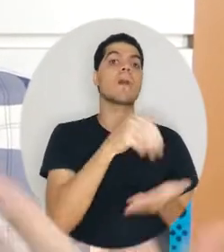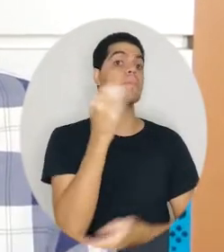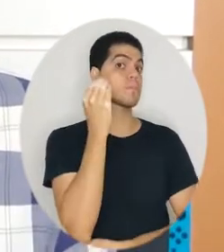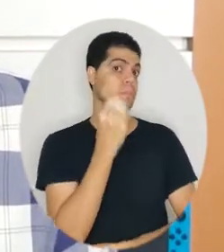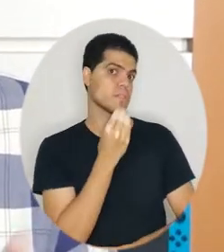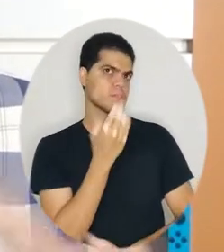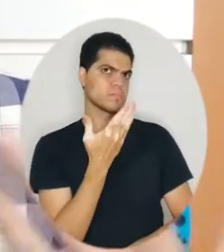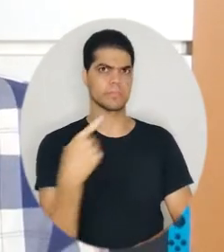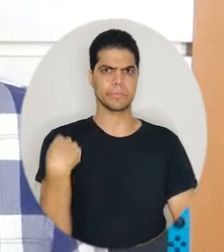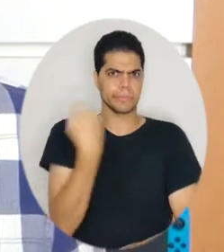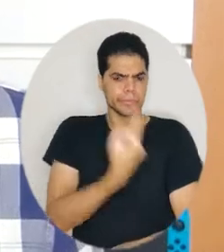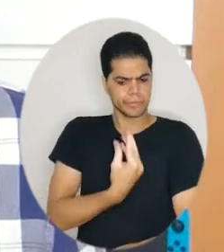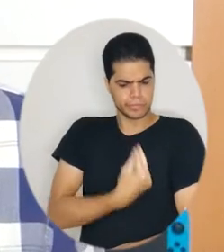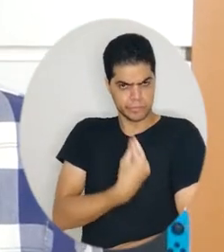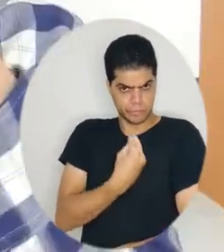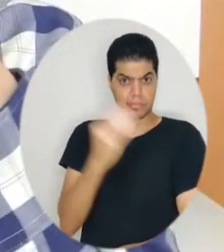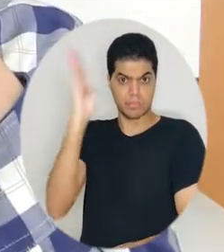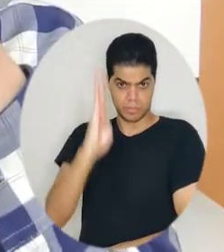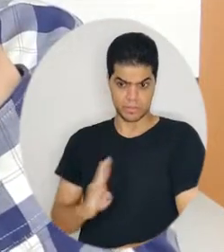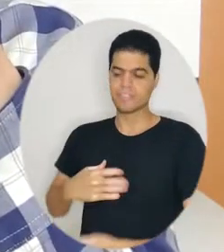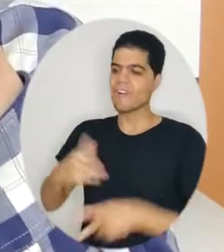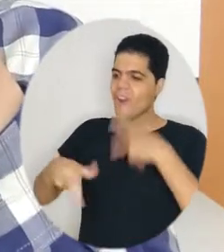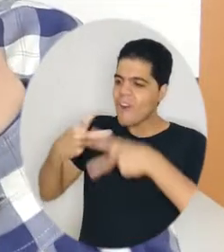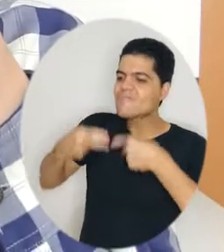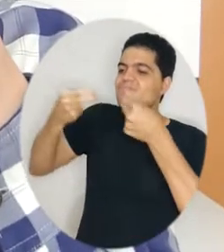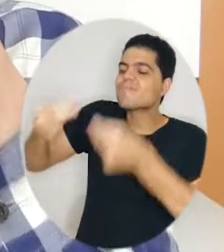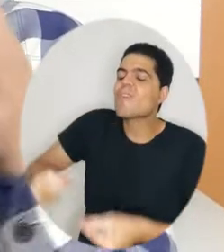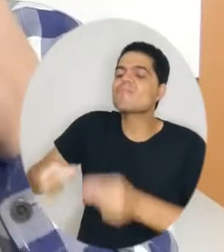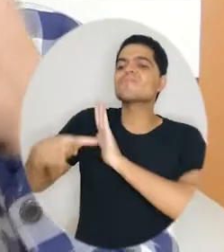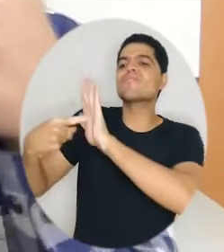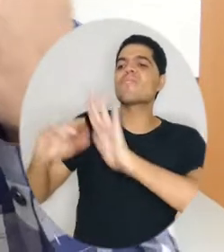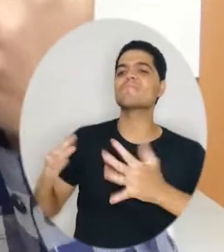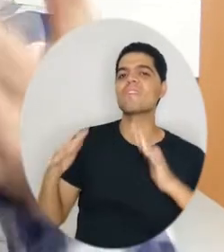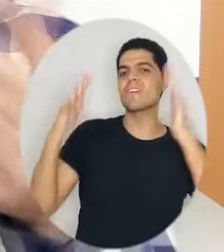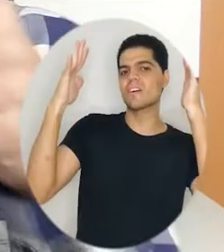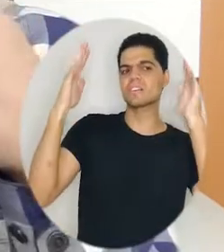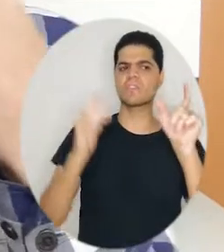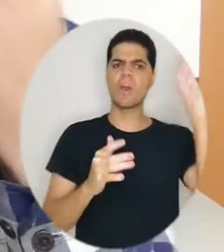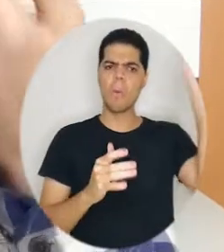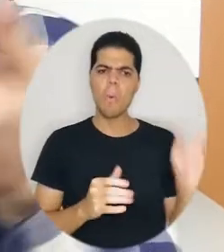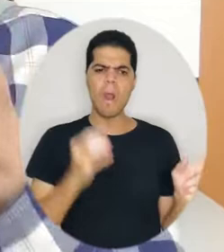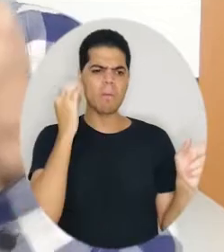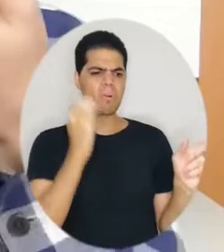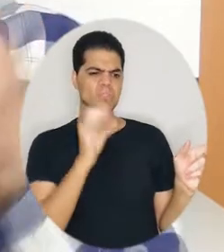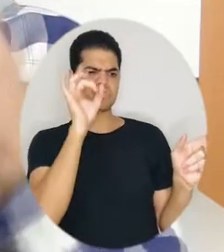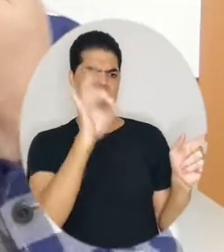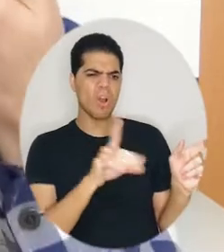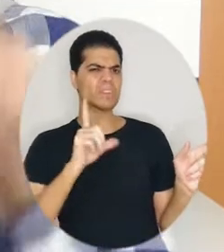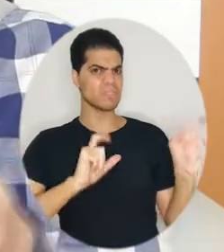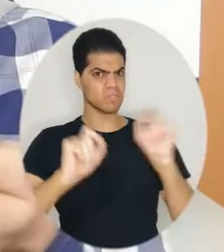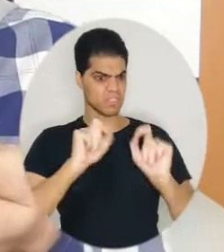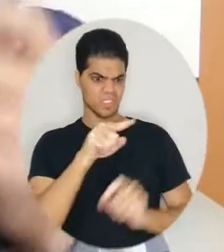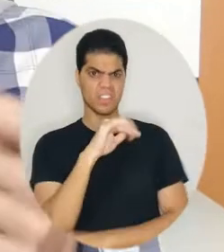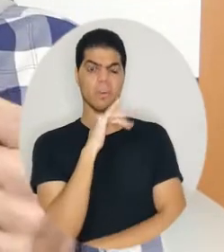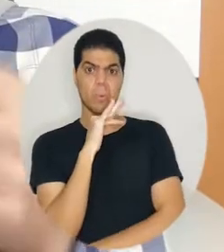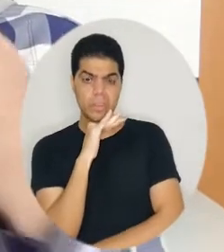homenagear o Brasil e os ditos heróis' nacionais quer dizer comemorar só essa E ai que essa narrativa erótica Seria